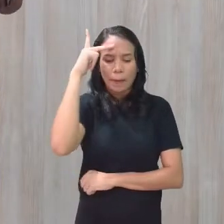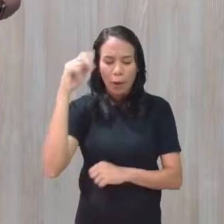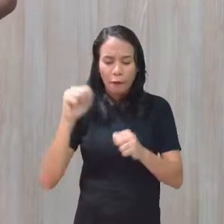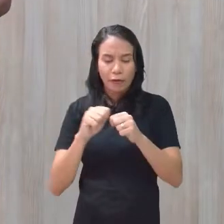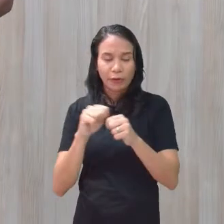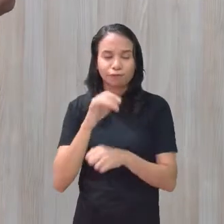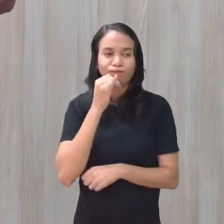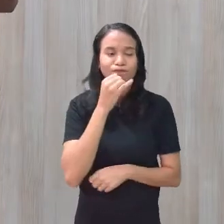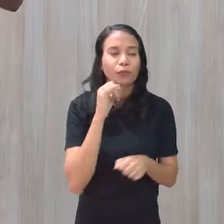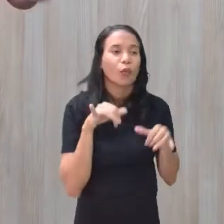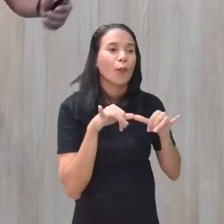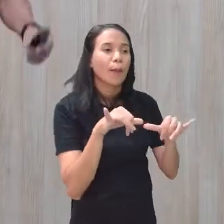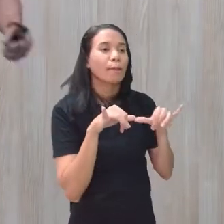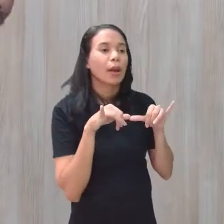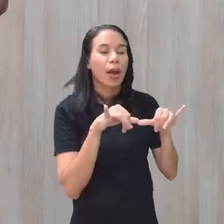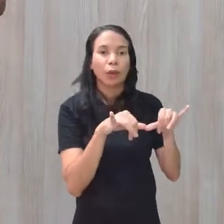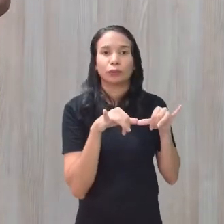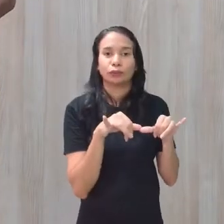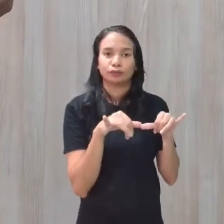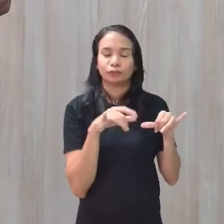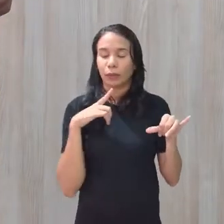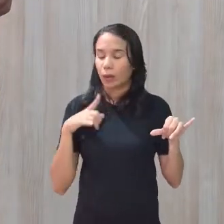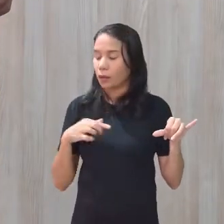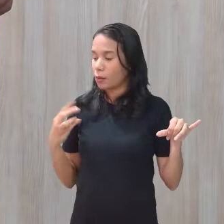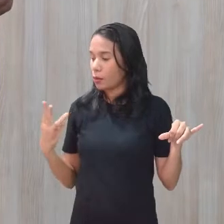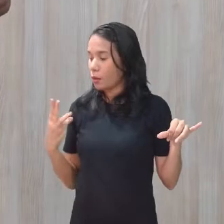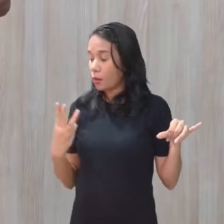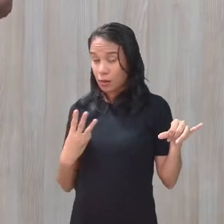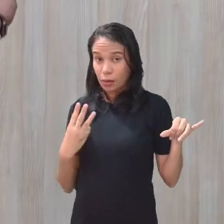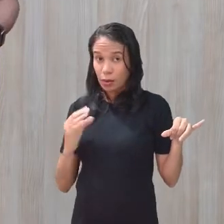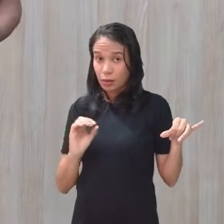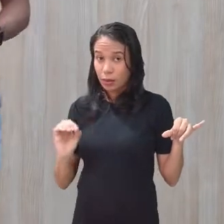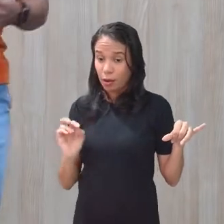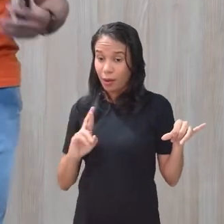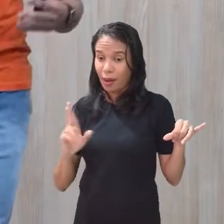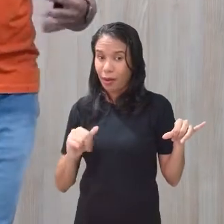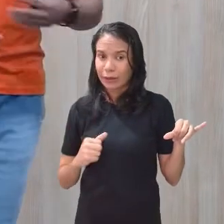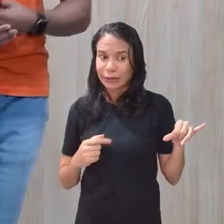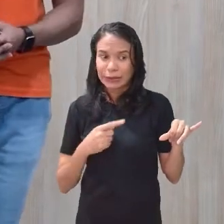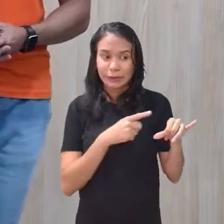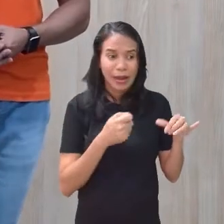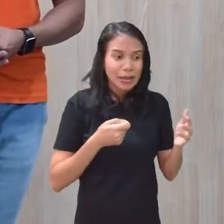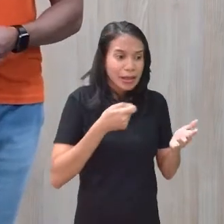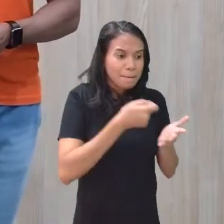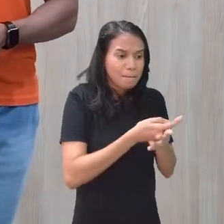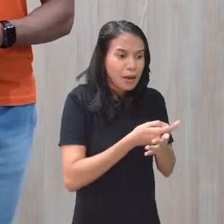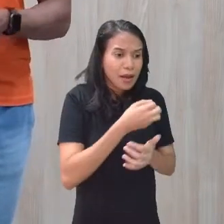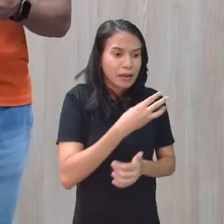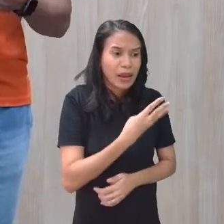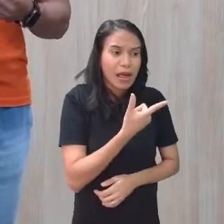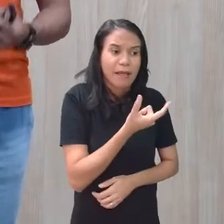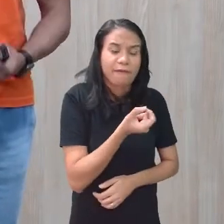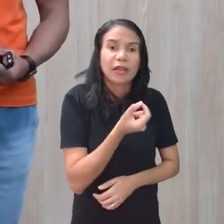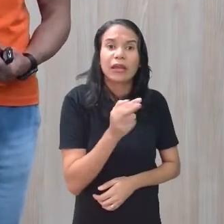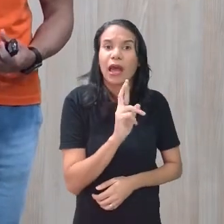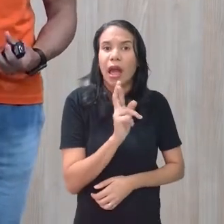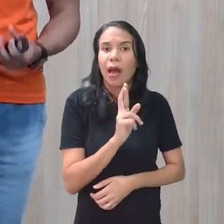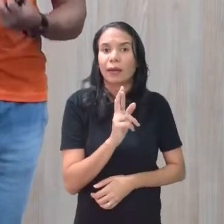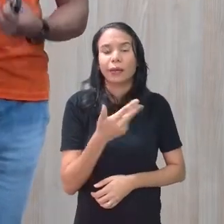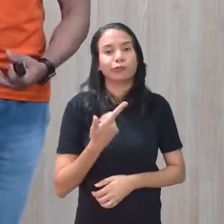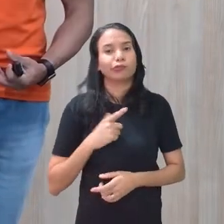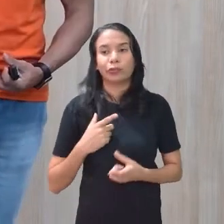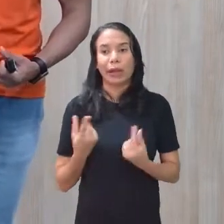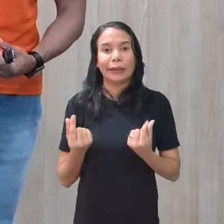uma feira e está com R$300, mas a feira deu R$320. Então, você não tem